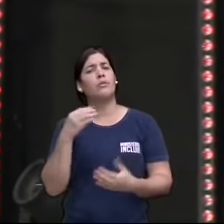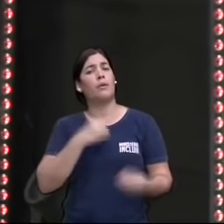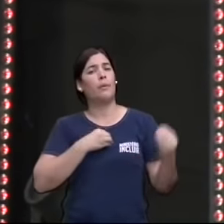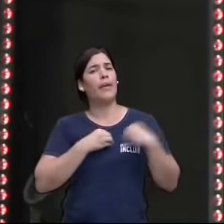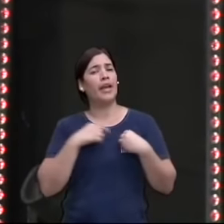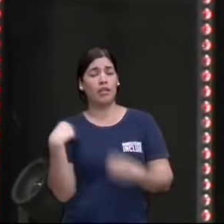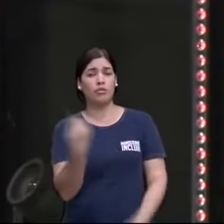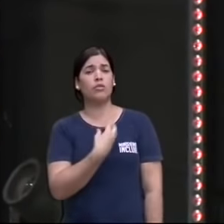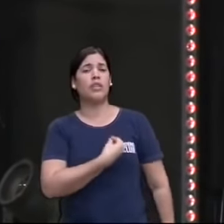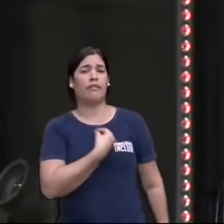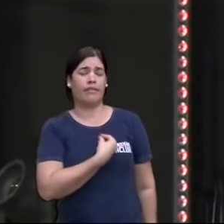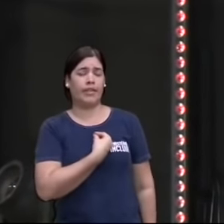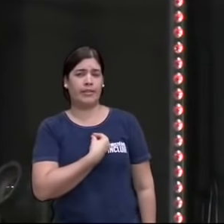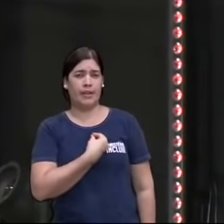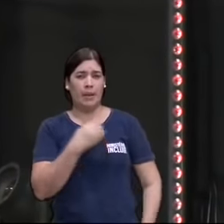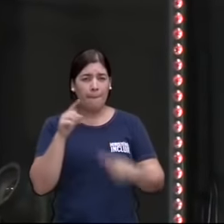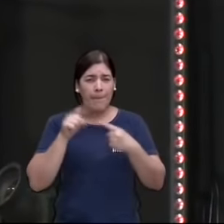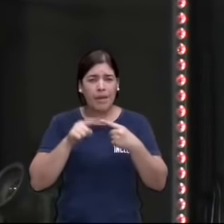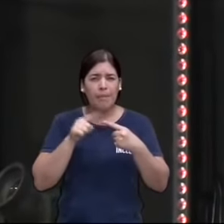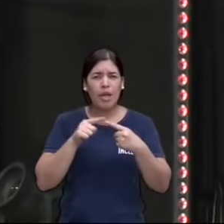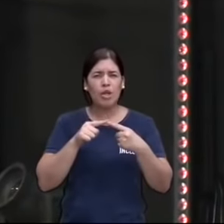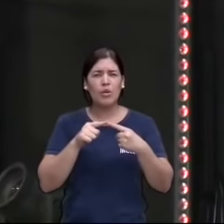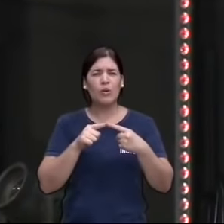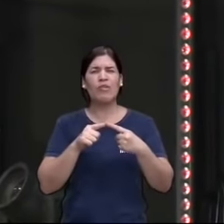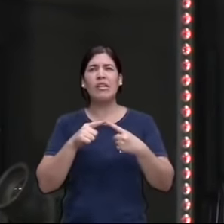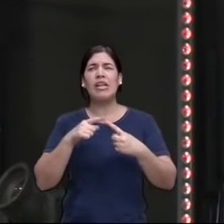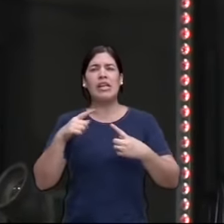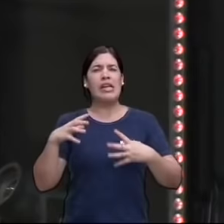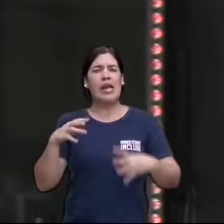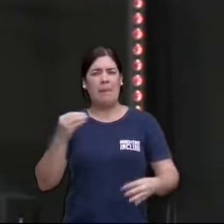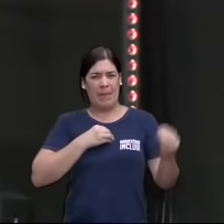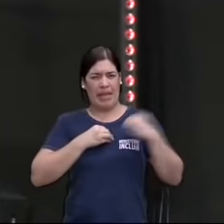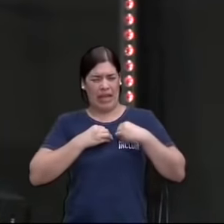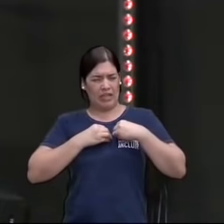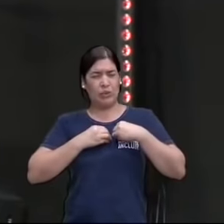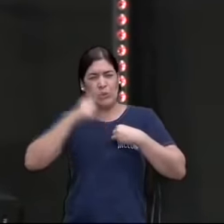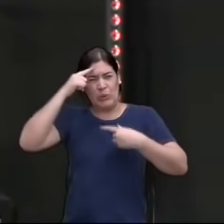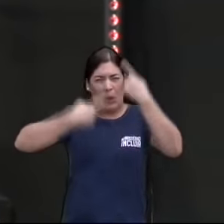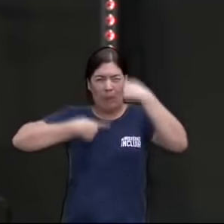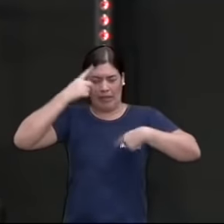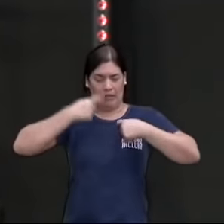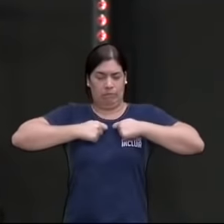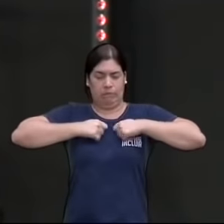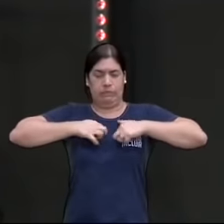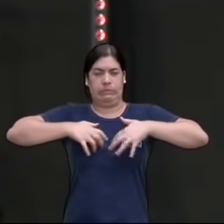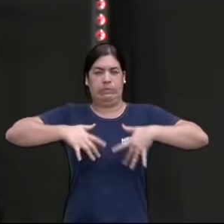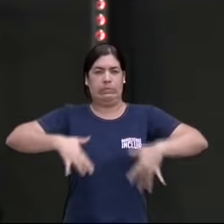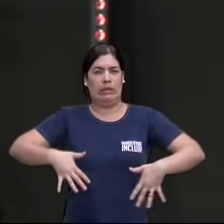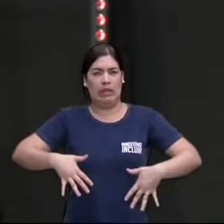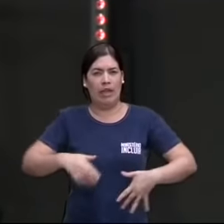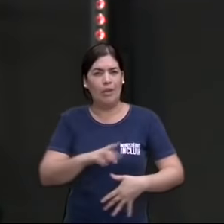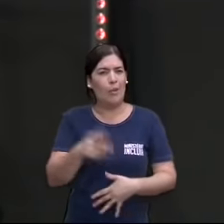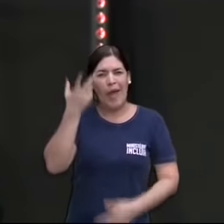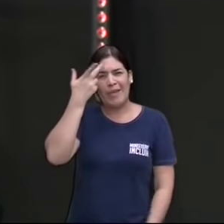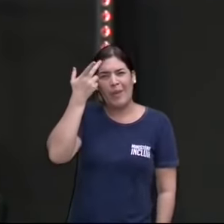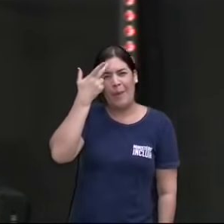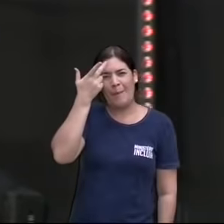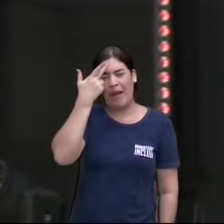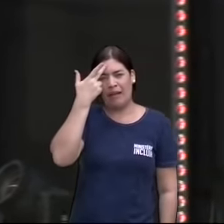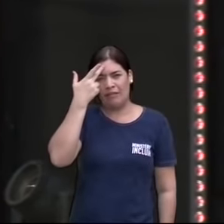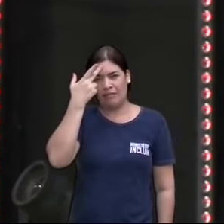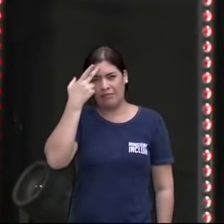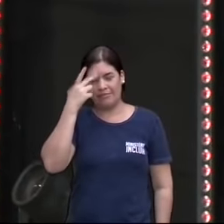nós? Primeiro, contaminação. Você fica contaminado, cara. O pecado te deixa num estado que não é o teu estado normal.